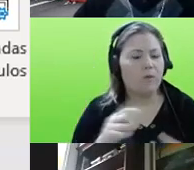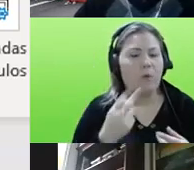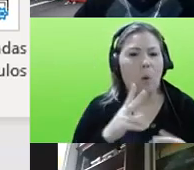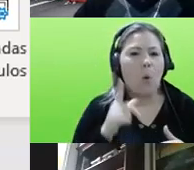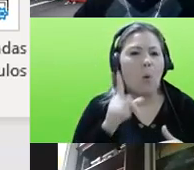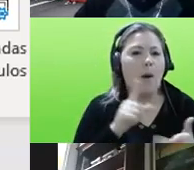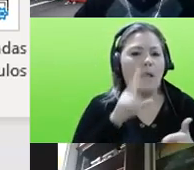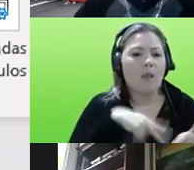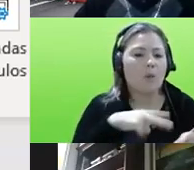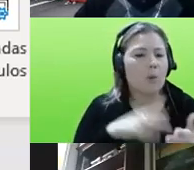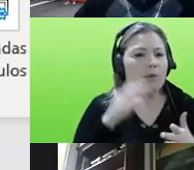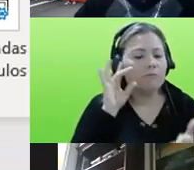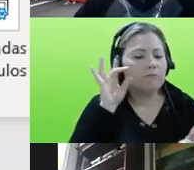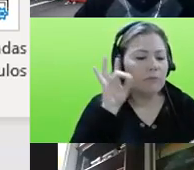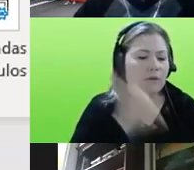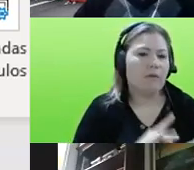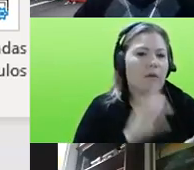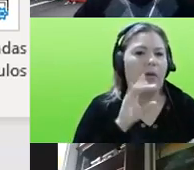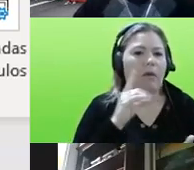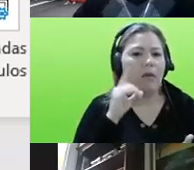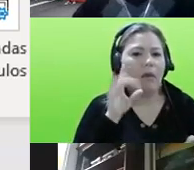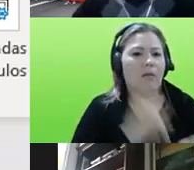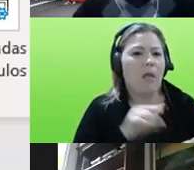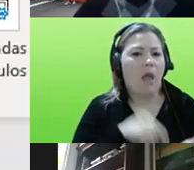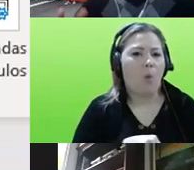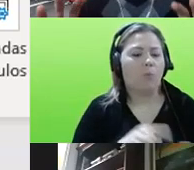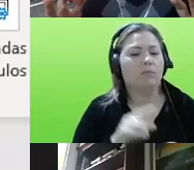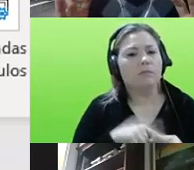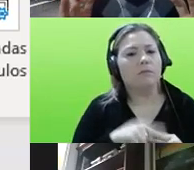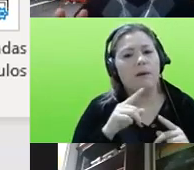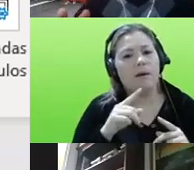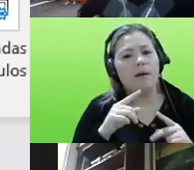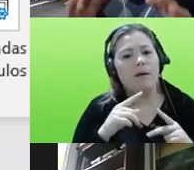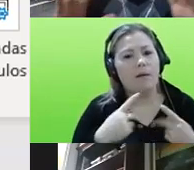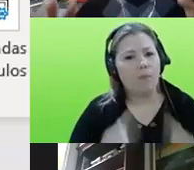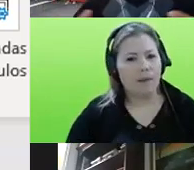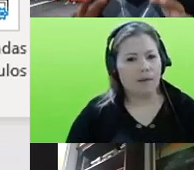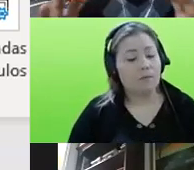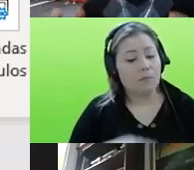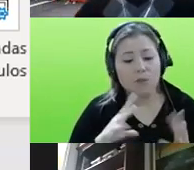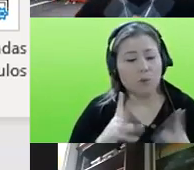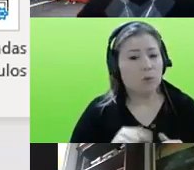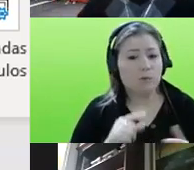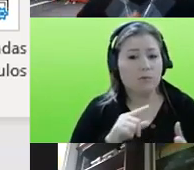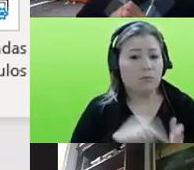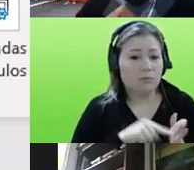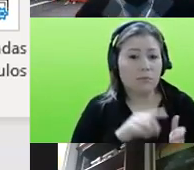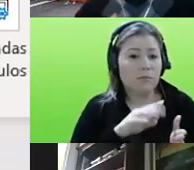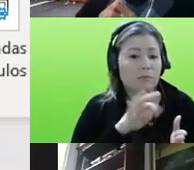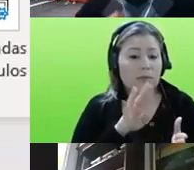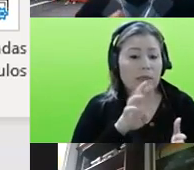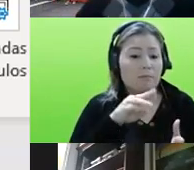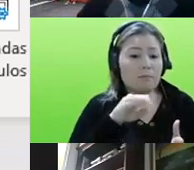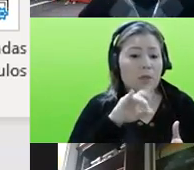idealizada, não é, da natureza humana. Então, tudo isso são terminologias que o Habermas desenvolve nos anos 60. E daí